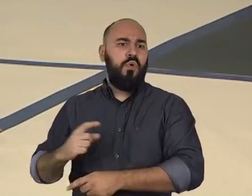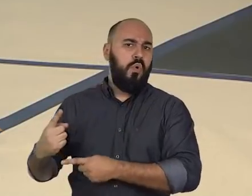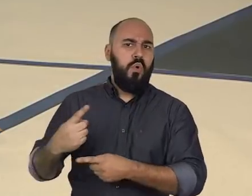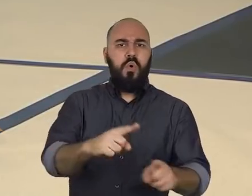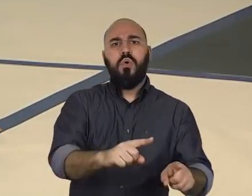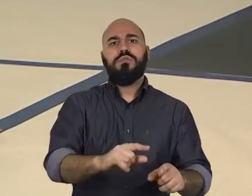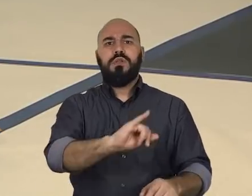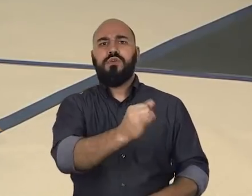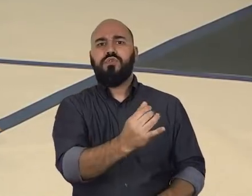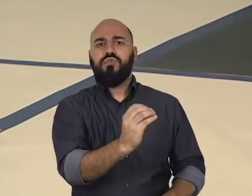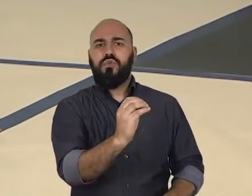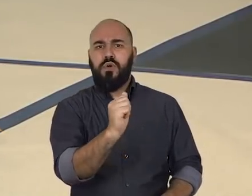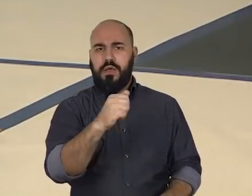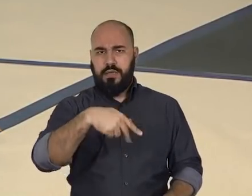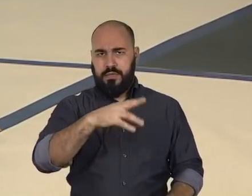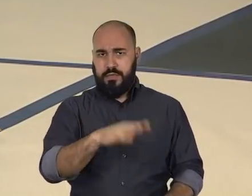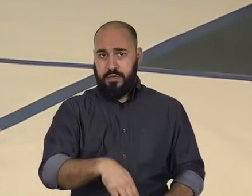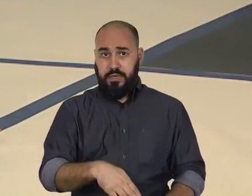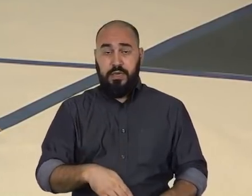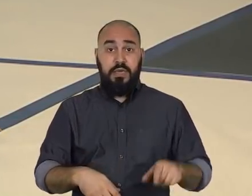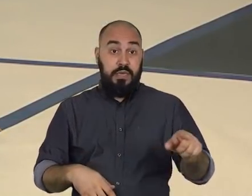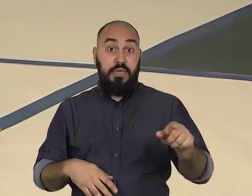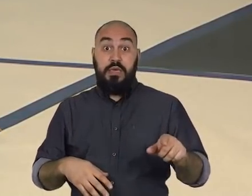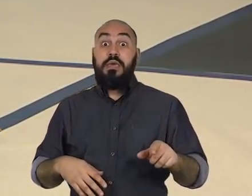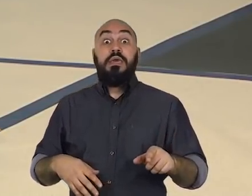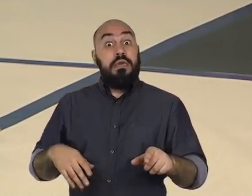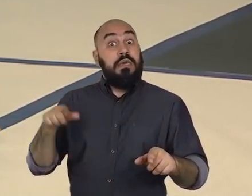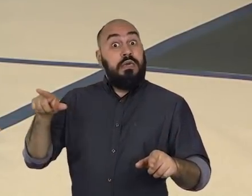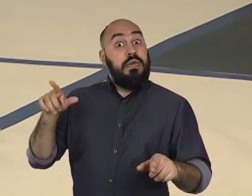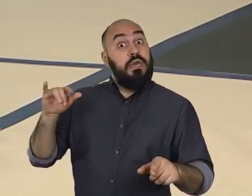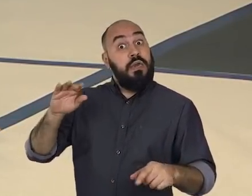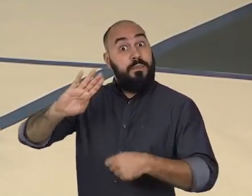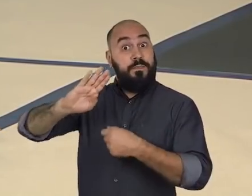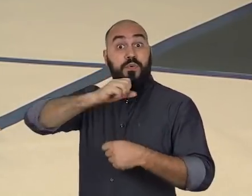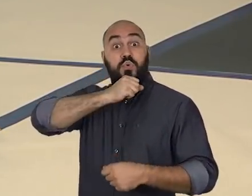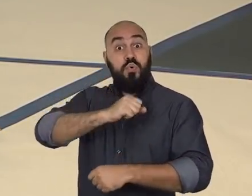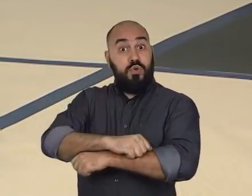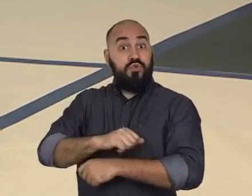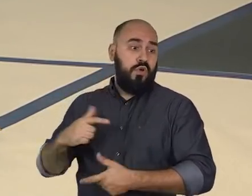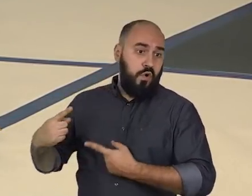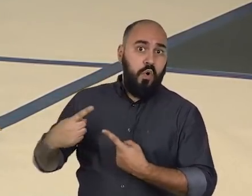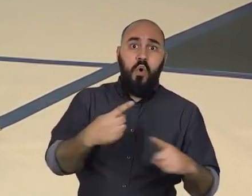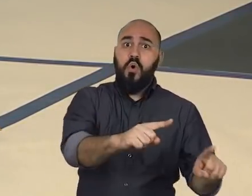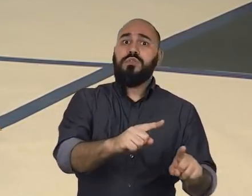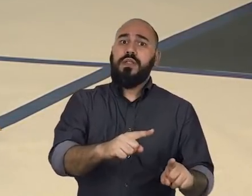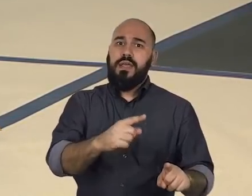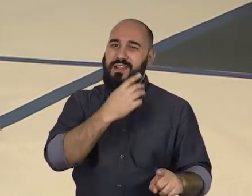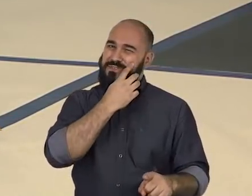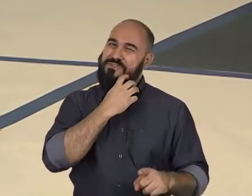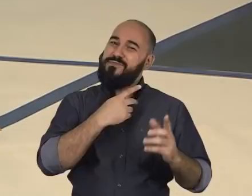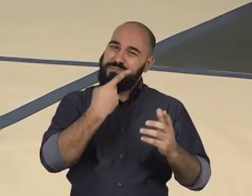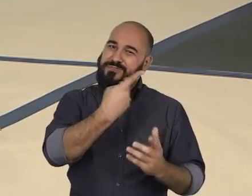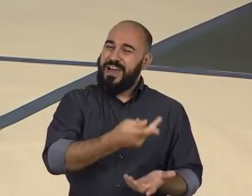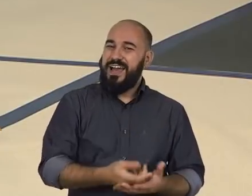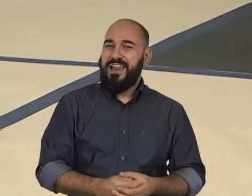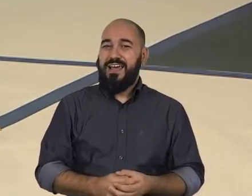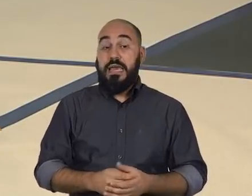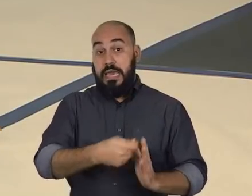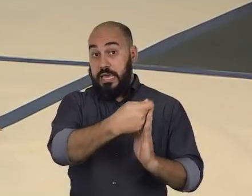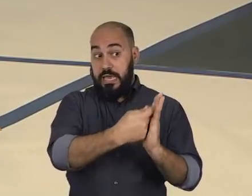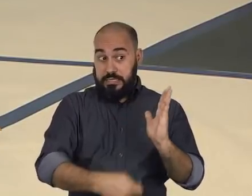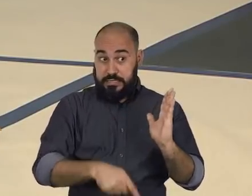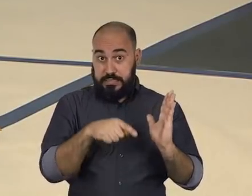afirma que Nabucodonosor subiu contra ele, Jeoaquim. Estes textos podem tanto se referir